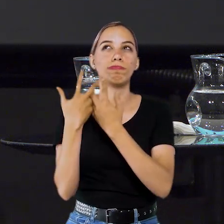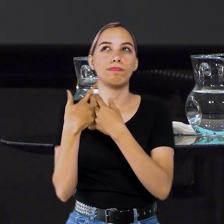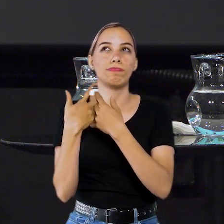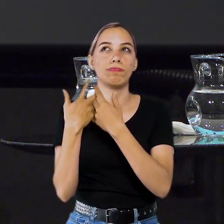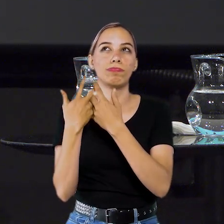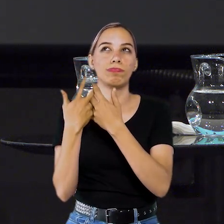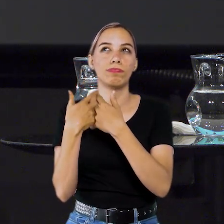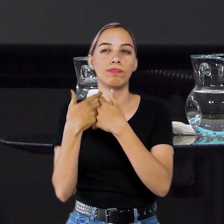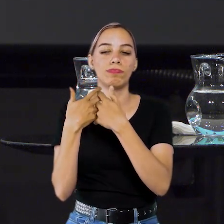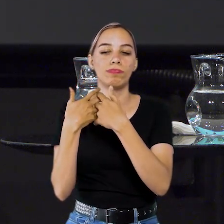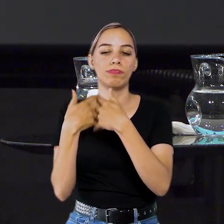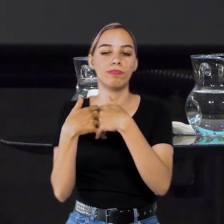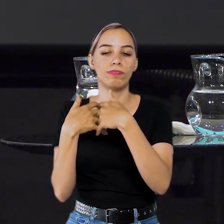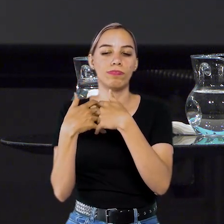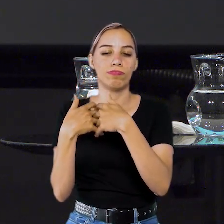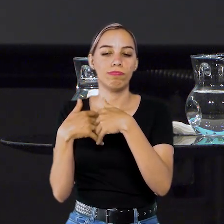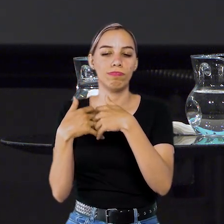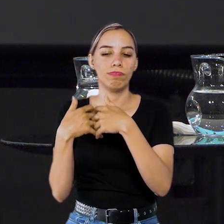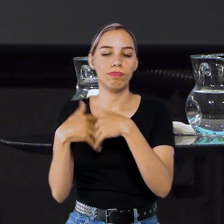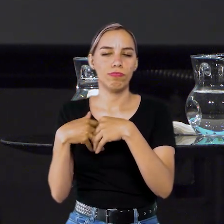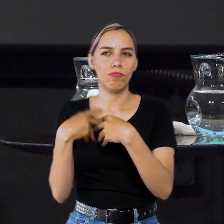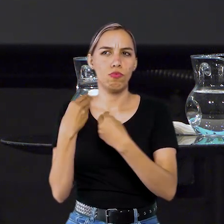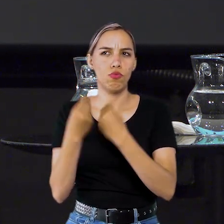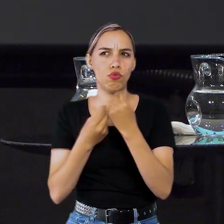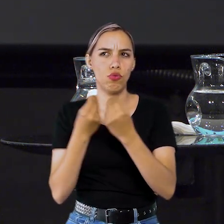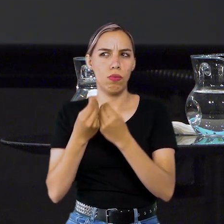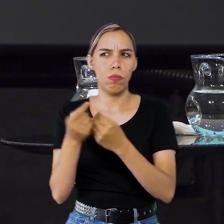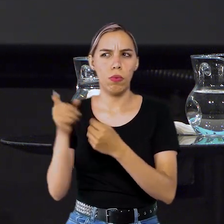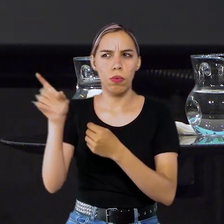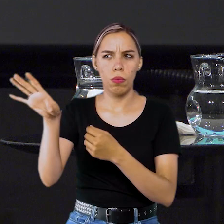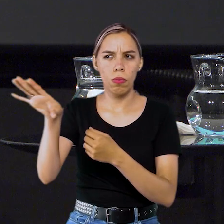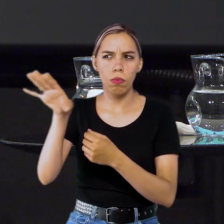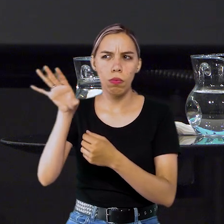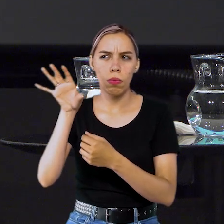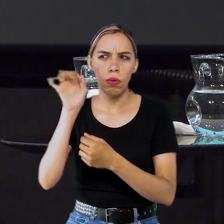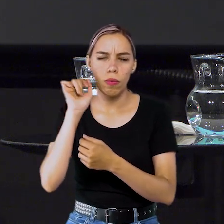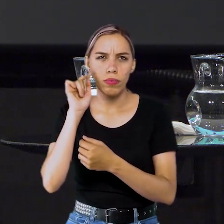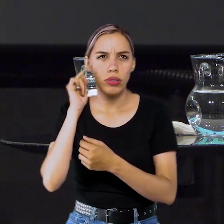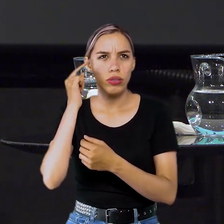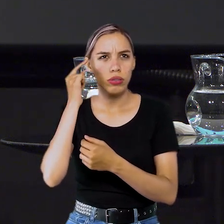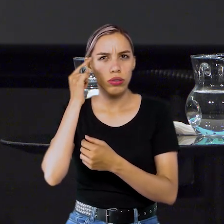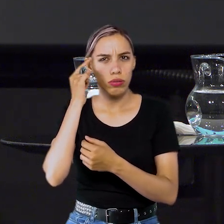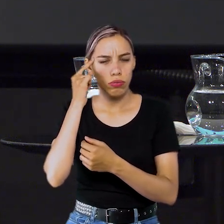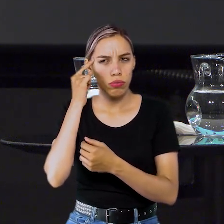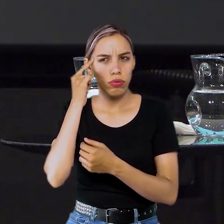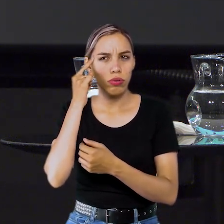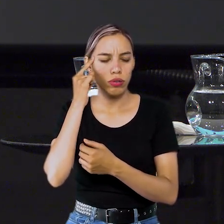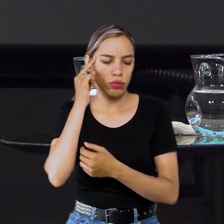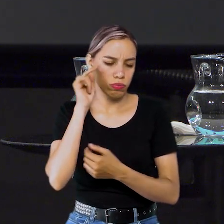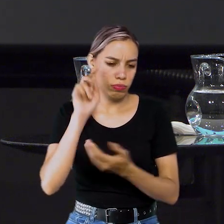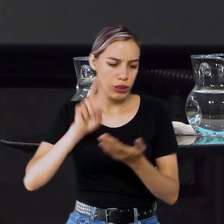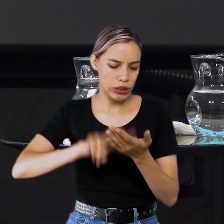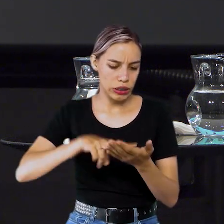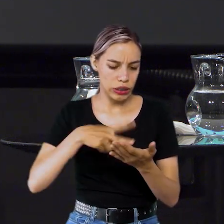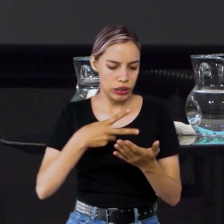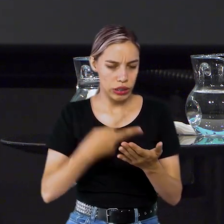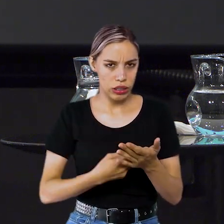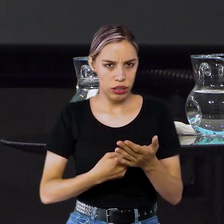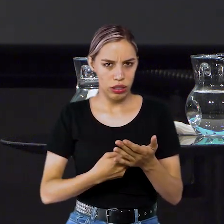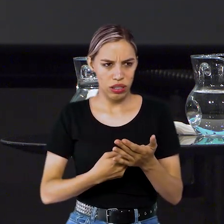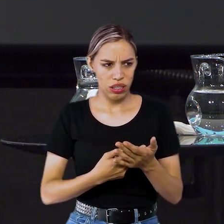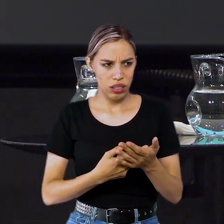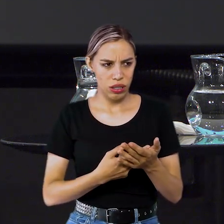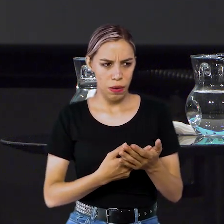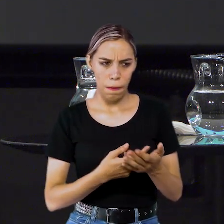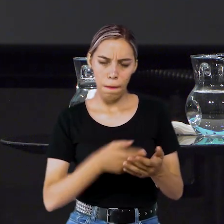eu vou escrever a fala do Tiramon em português. Um grande desafio foi que eu falava